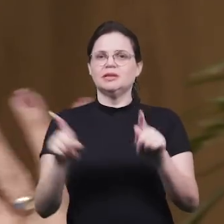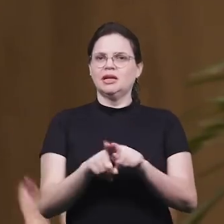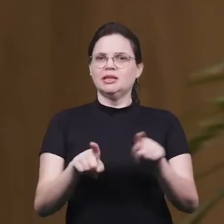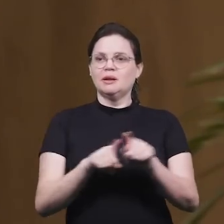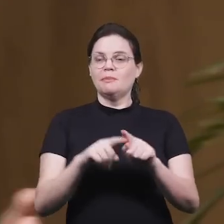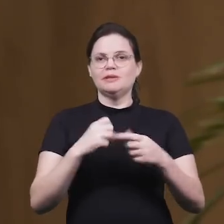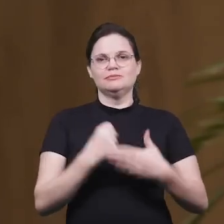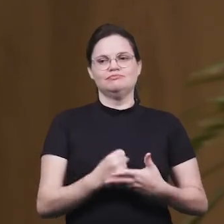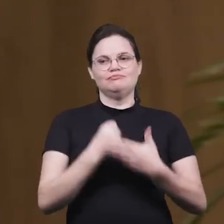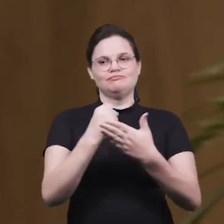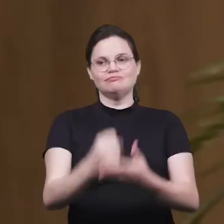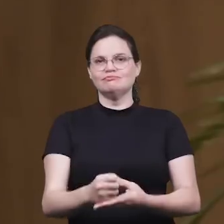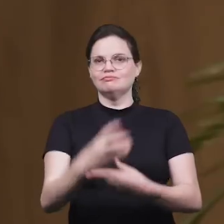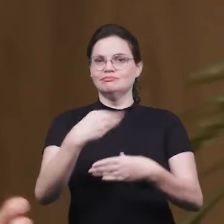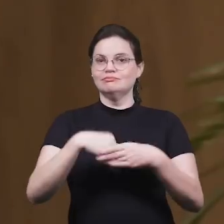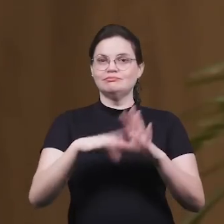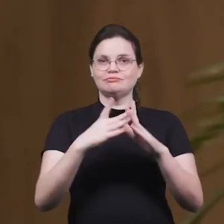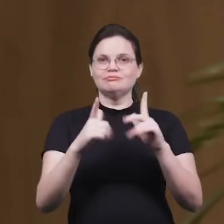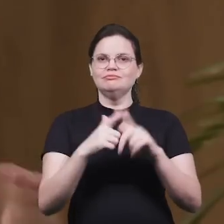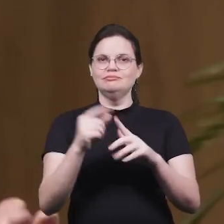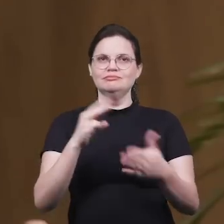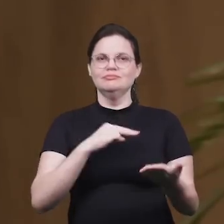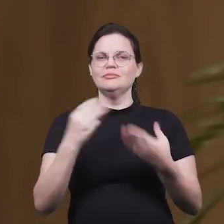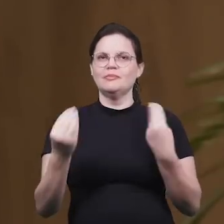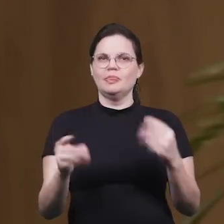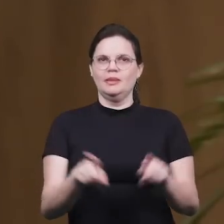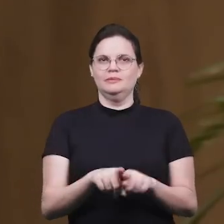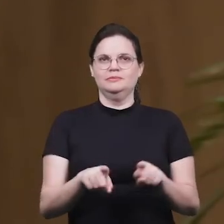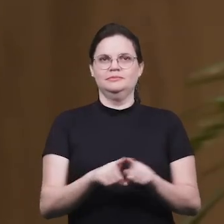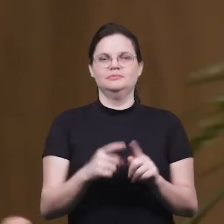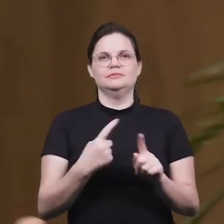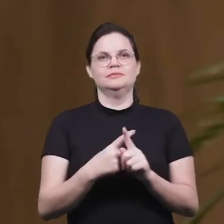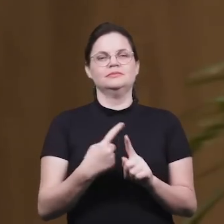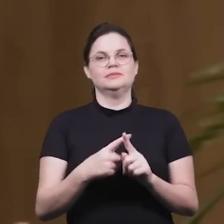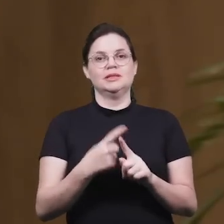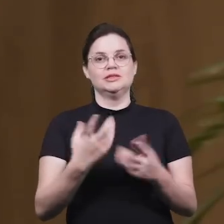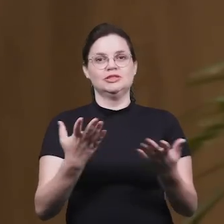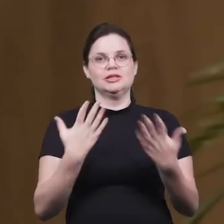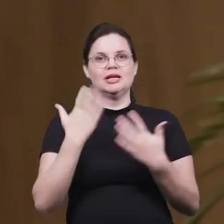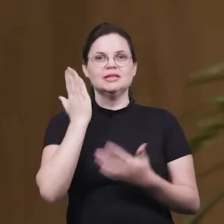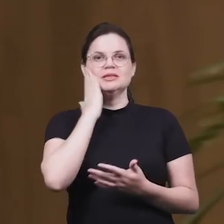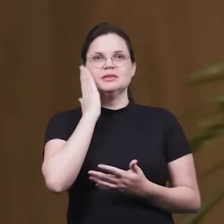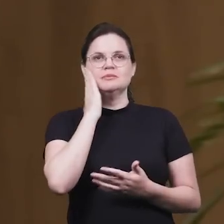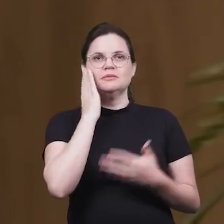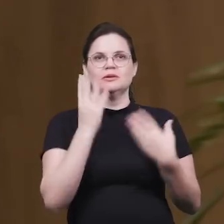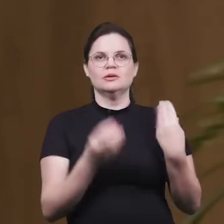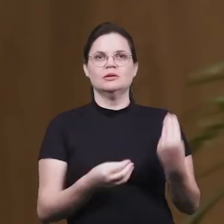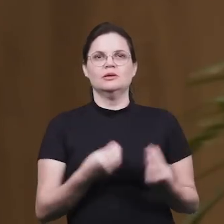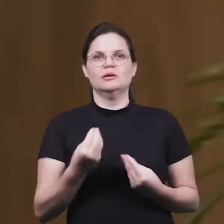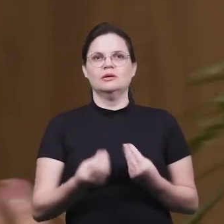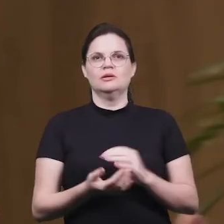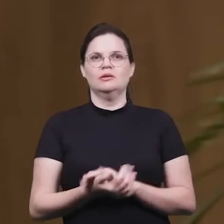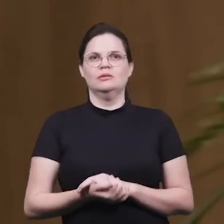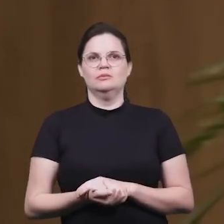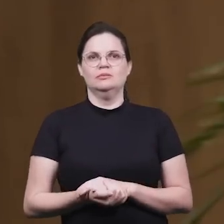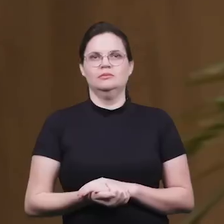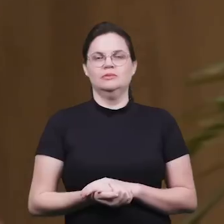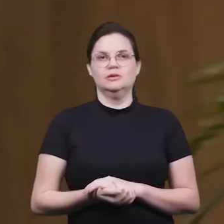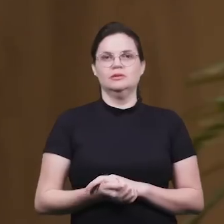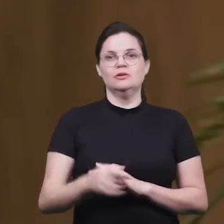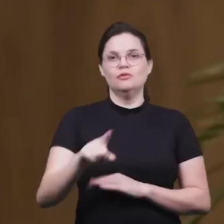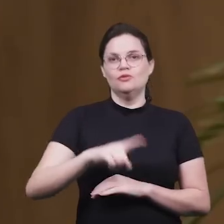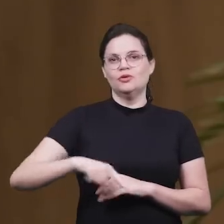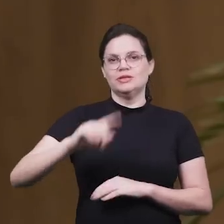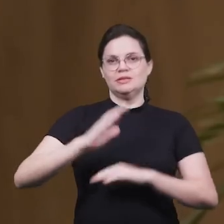de assistência da igreja, né? Mas a gente também gostaria de saber, né, de conhecer um pouco da formação